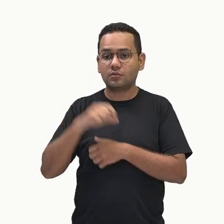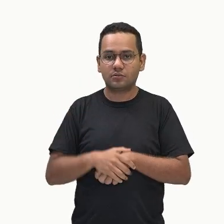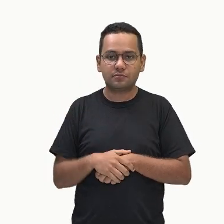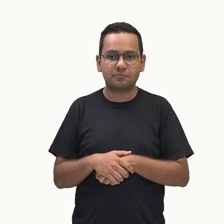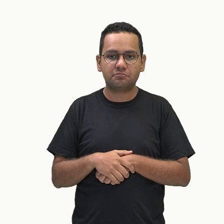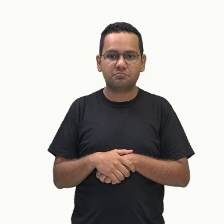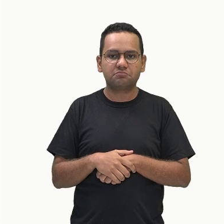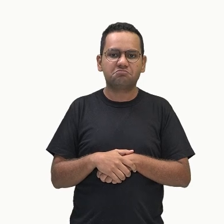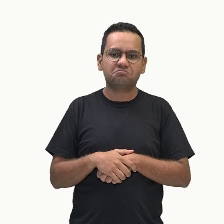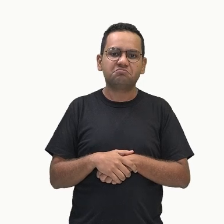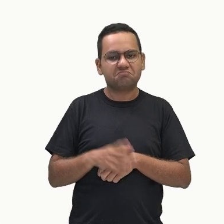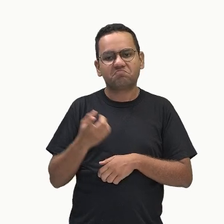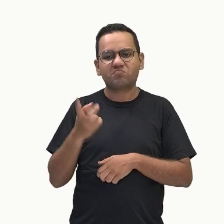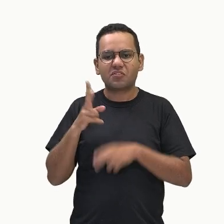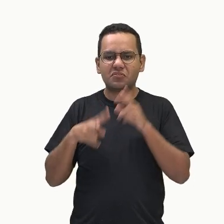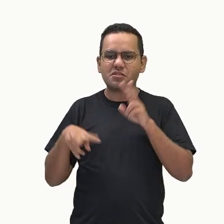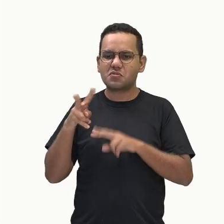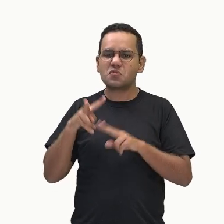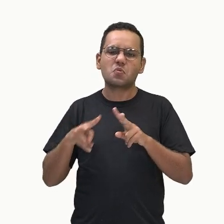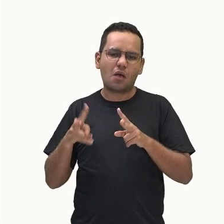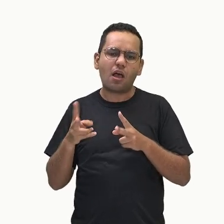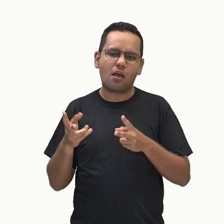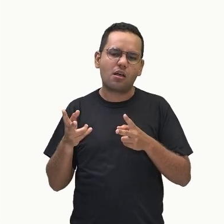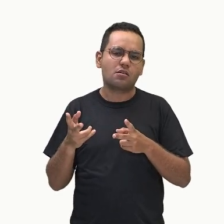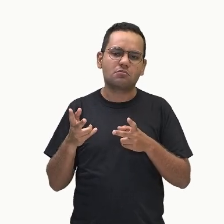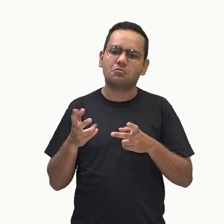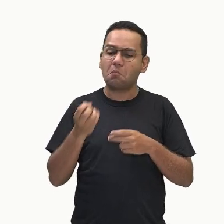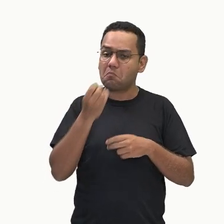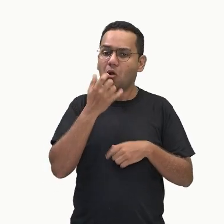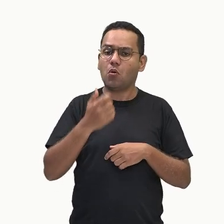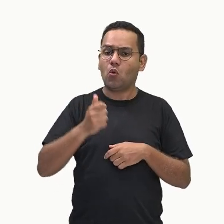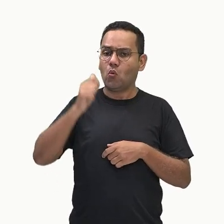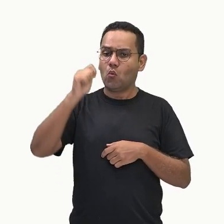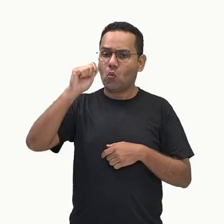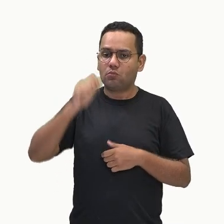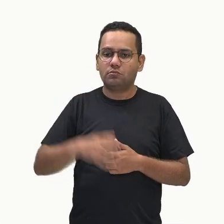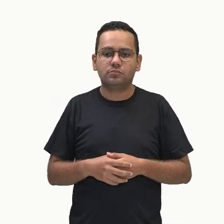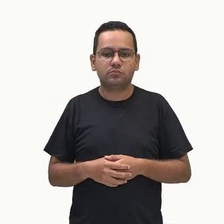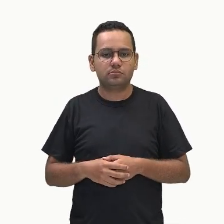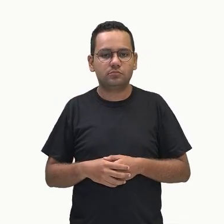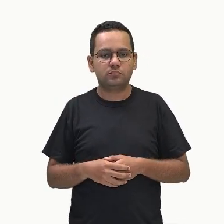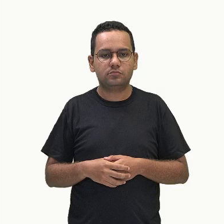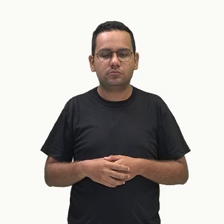né, para dar um aspecto de refrescância ao refrigerante, tá? E elas têm